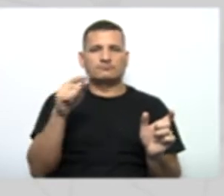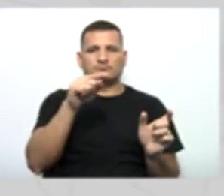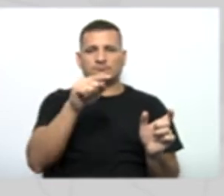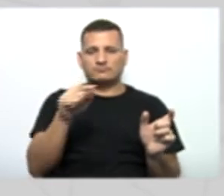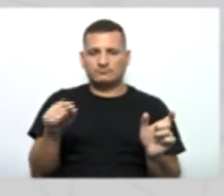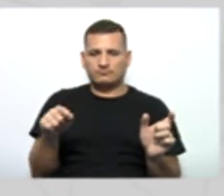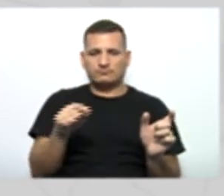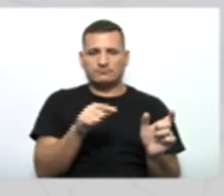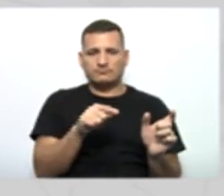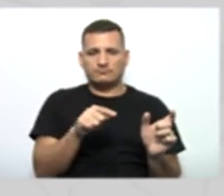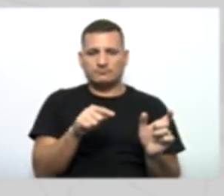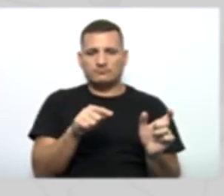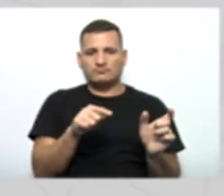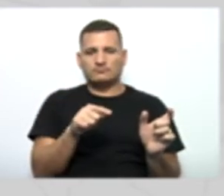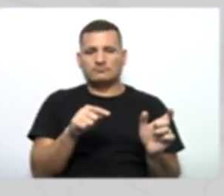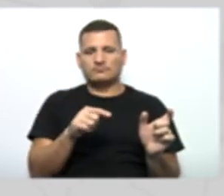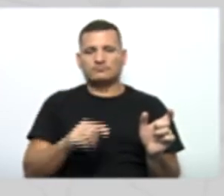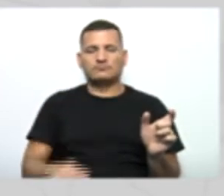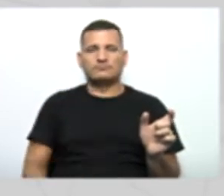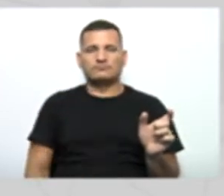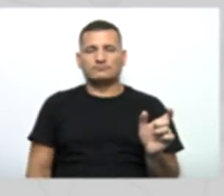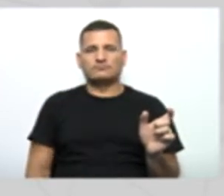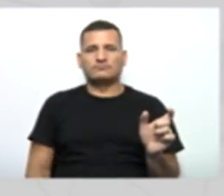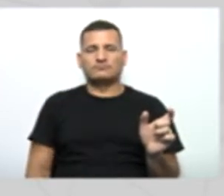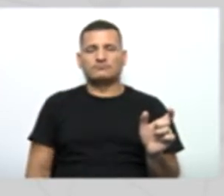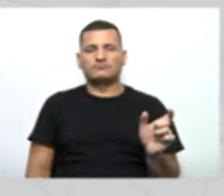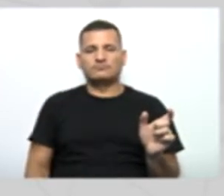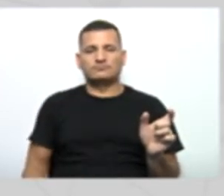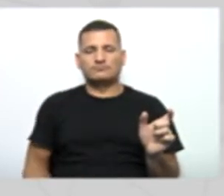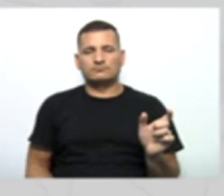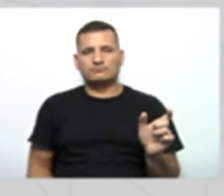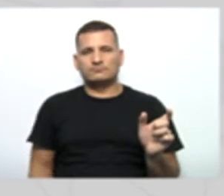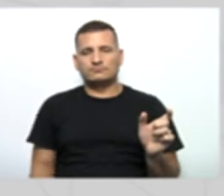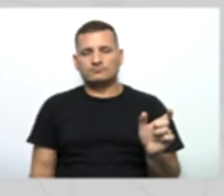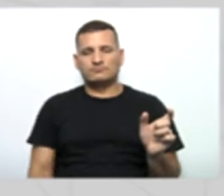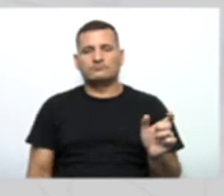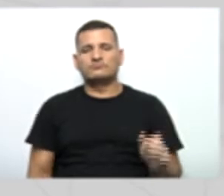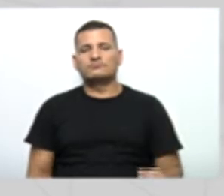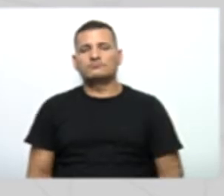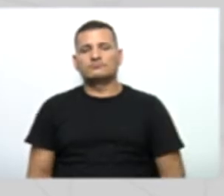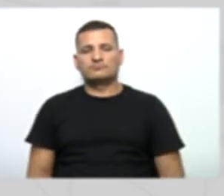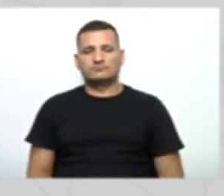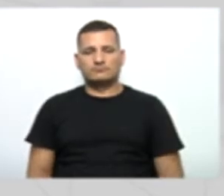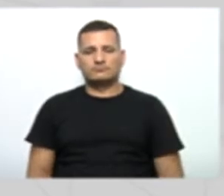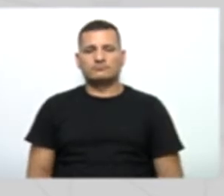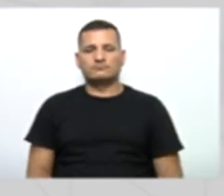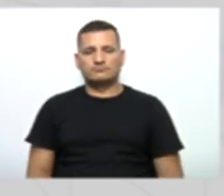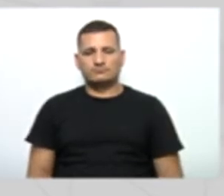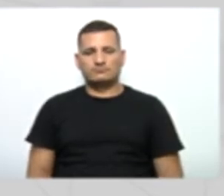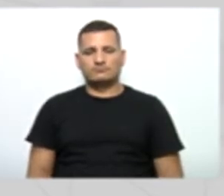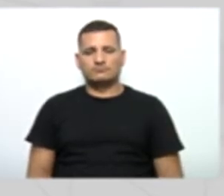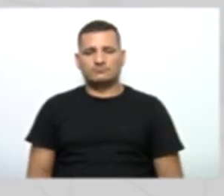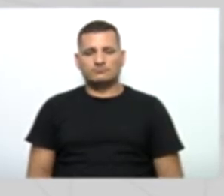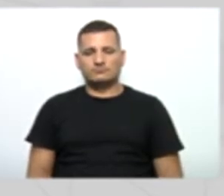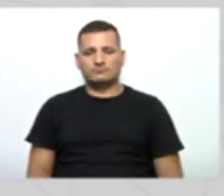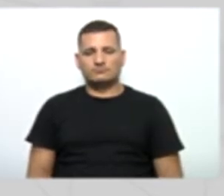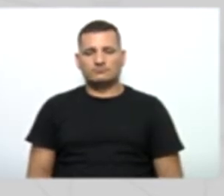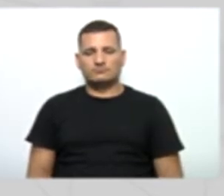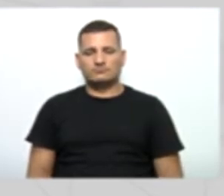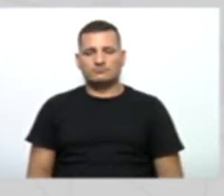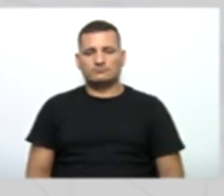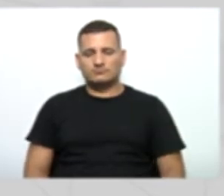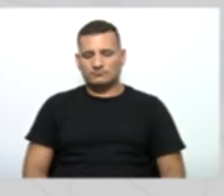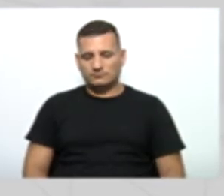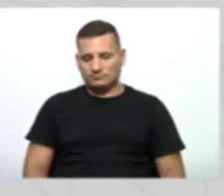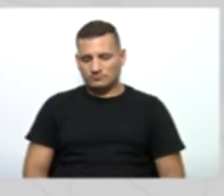Tanto o aluno quanto a turma, elas se relacionam. Então, isso daí, ó, é muito importante. É um tipo de associação que